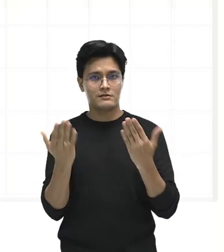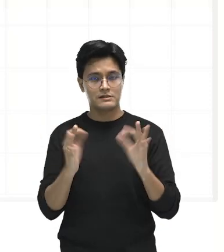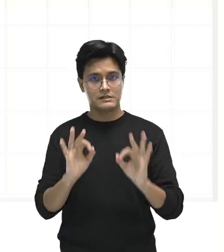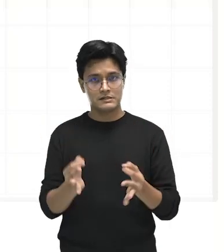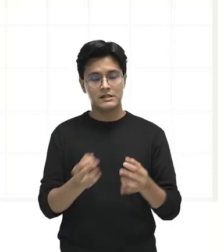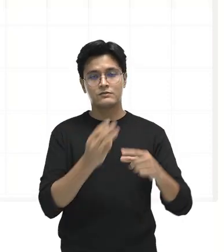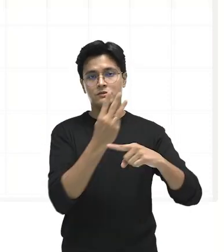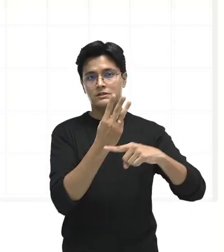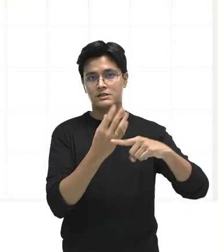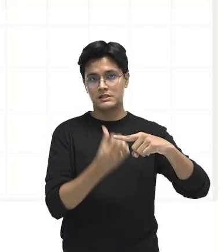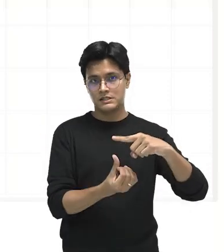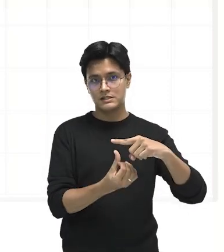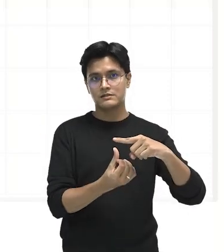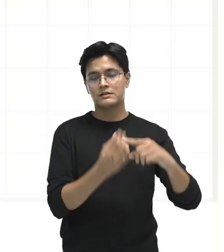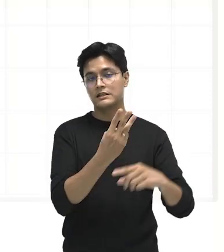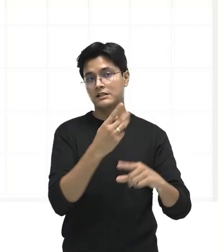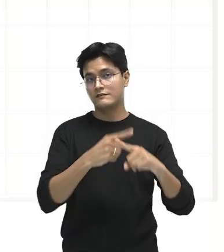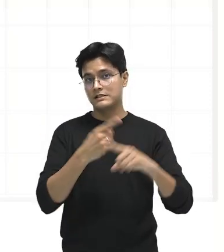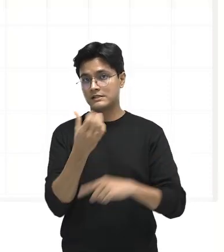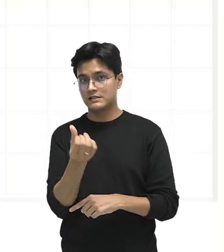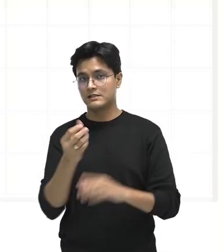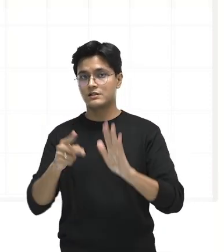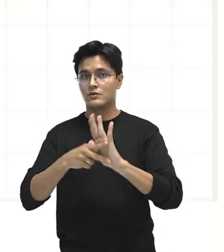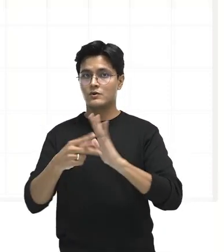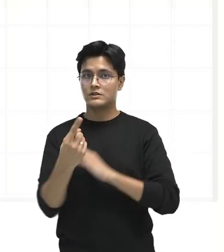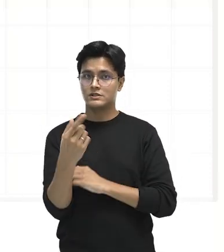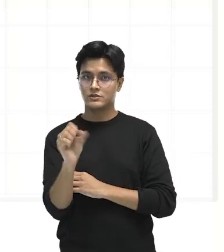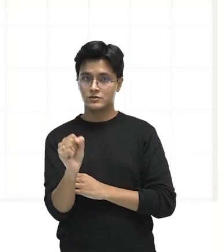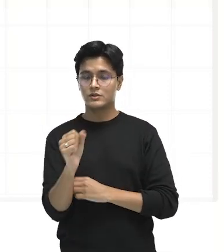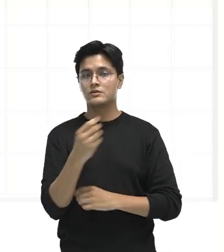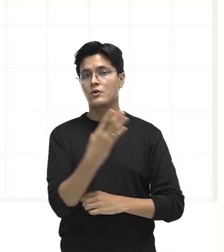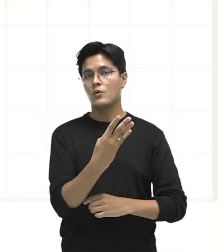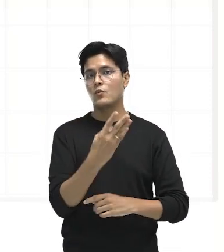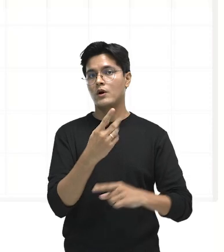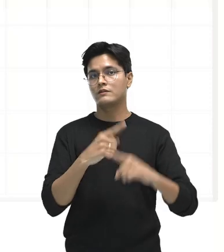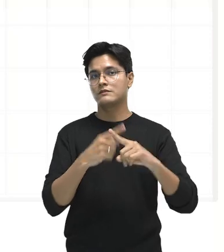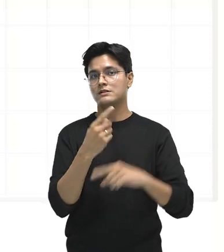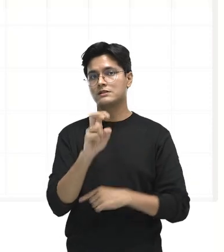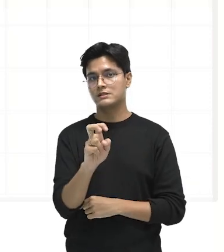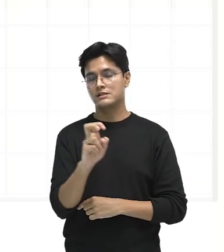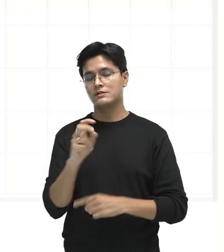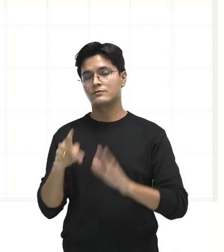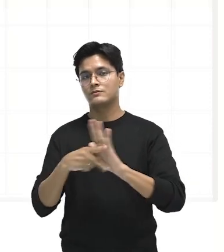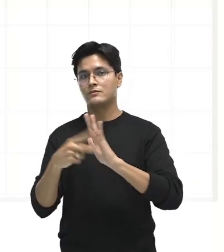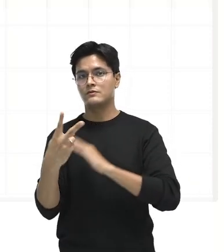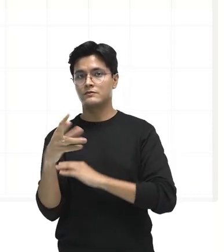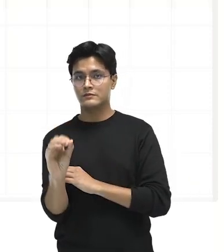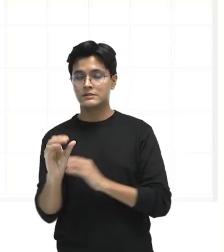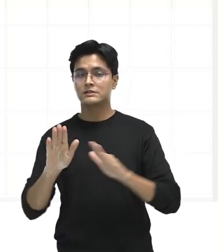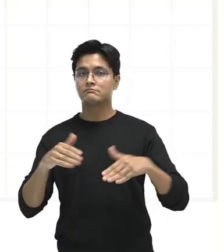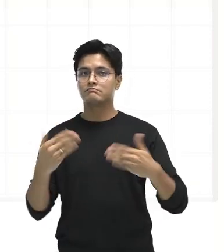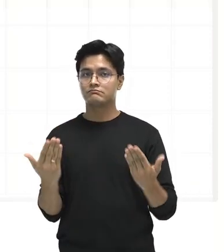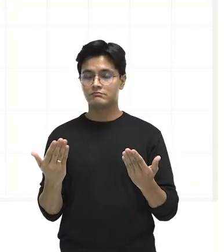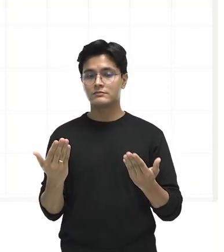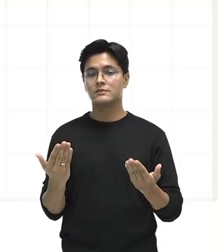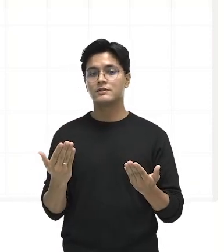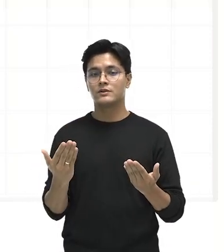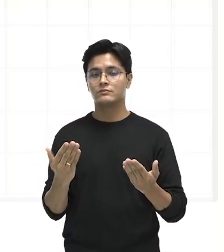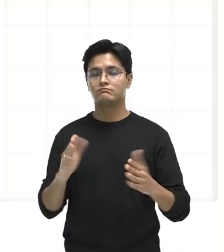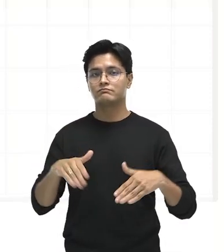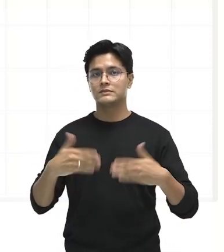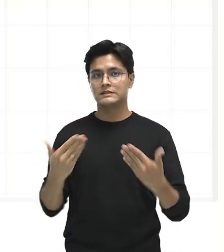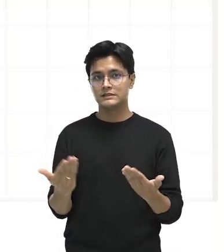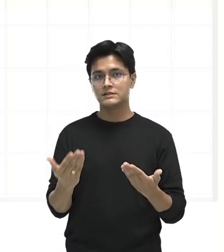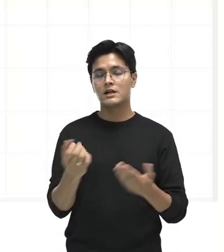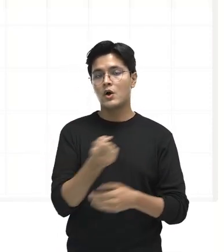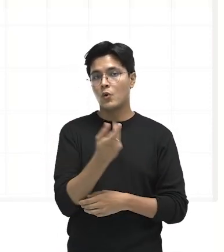3 vezes 6, 18. Já fizemos essa aqui, né? 4 vezes 5, 20. Pronto, então, nesse caso aí,